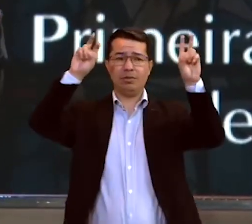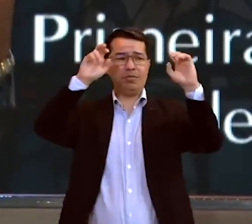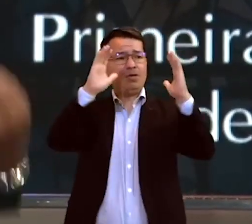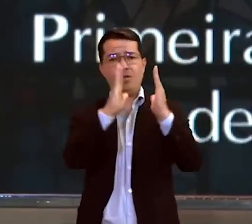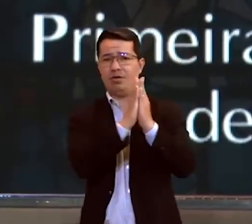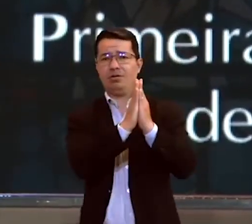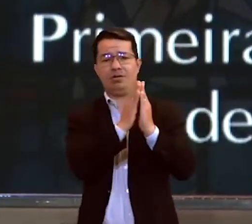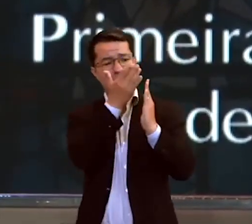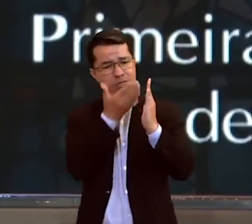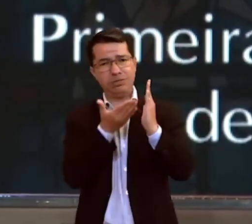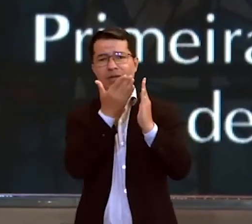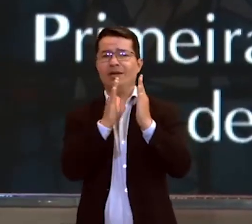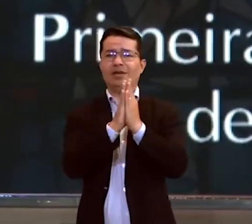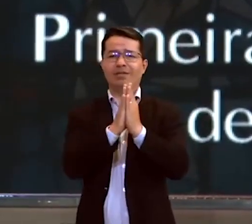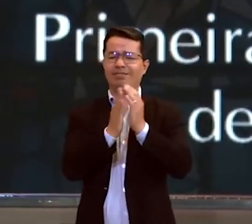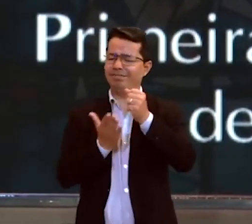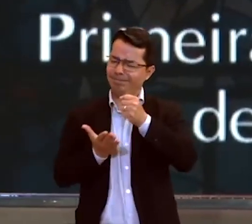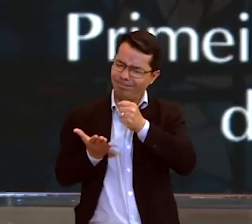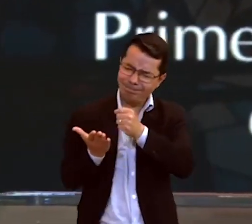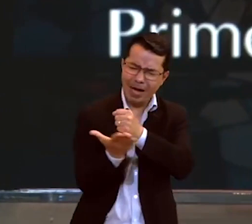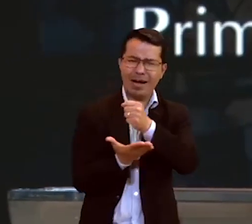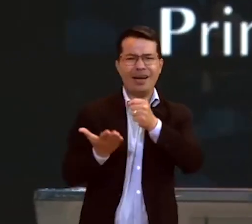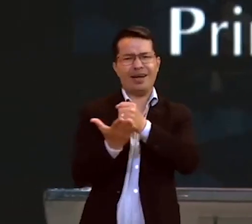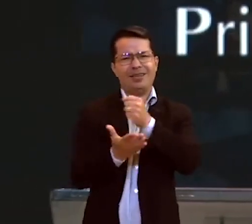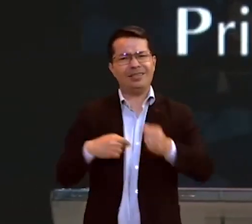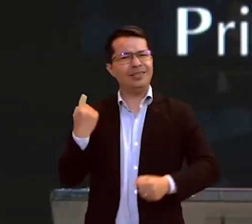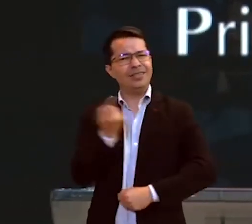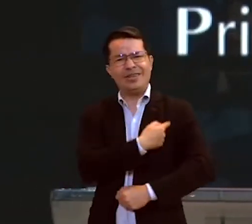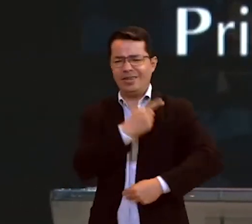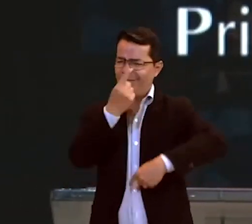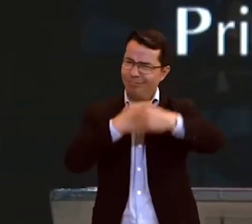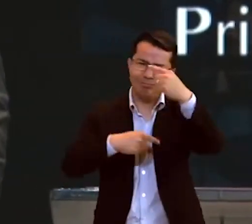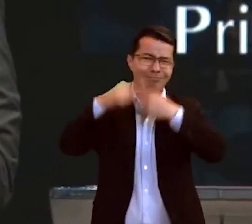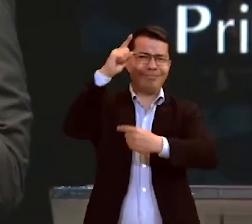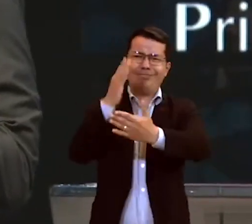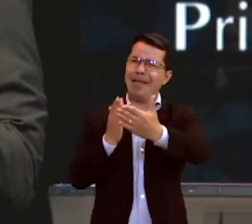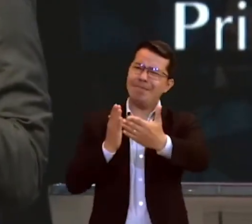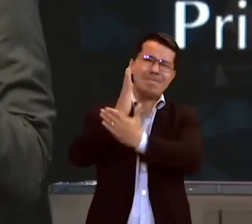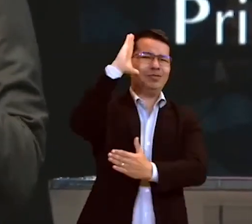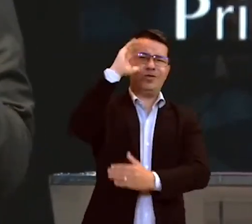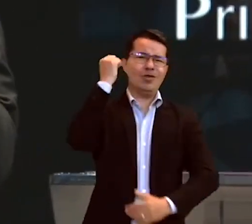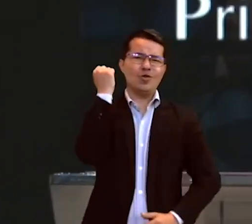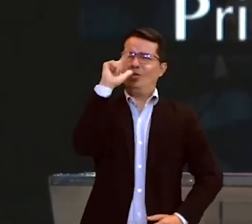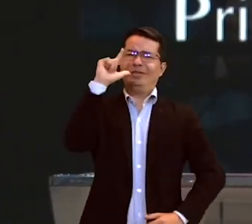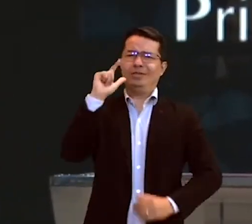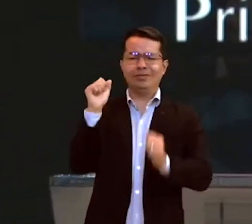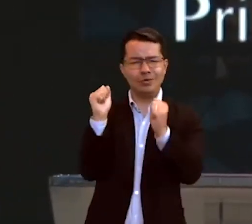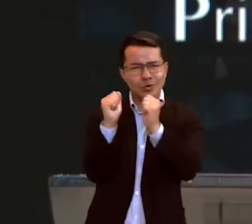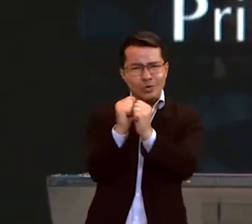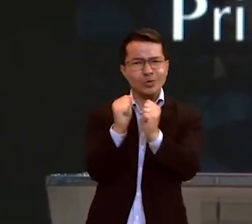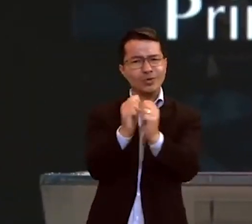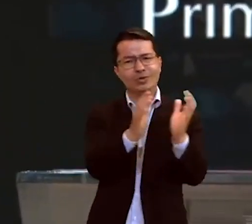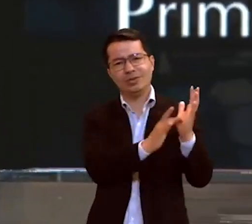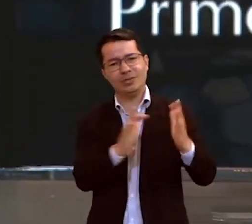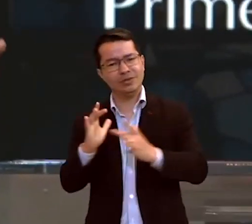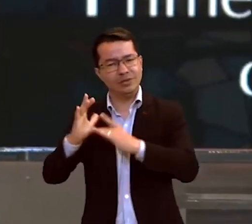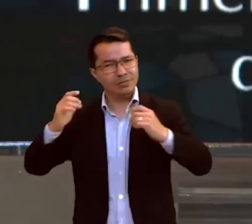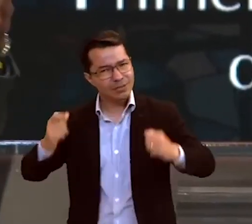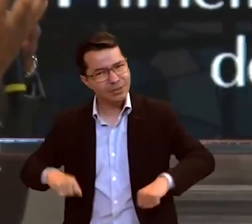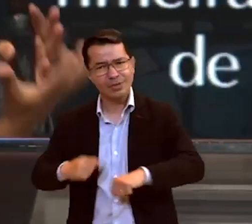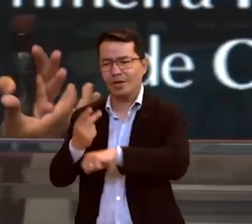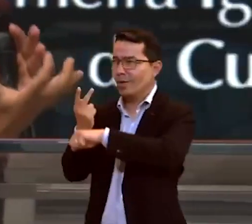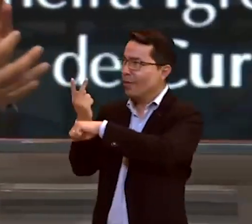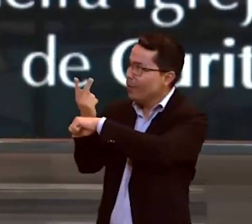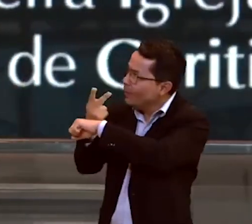que a oração é fundamental para a gente passar por esses processos. E nós precisamos então buscar a Deus nesses momentos